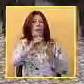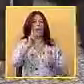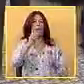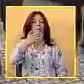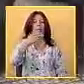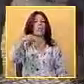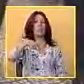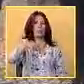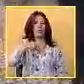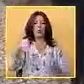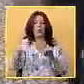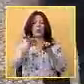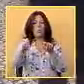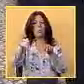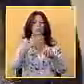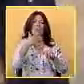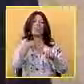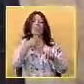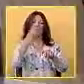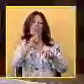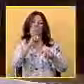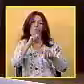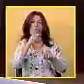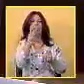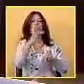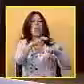junho eleger 2 deputados.